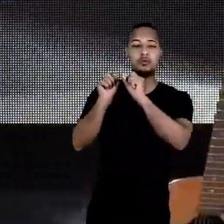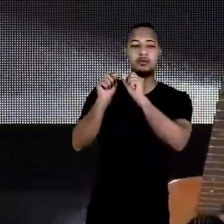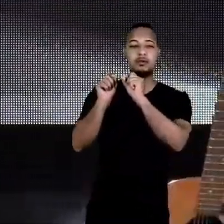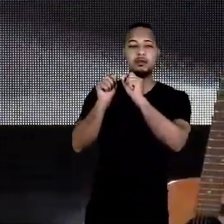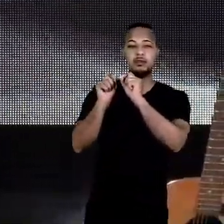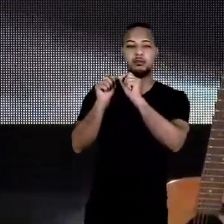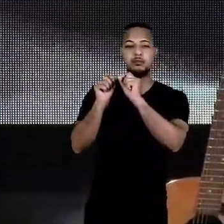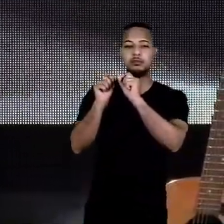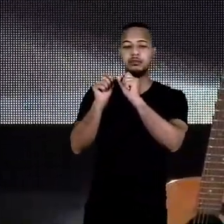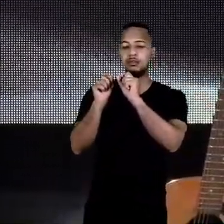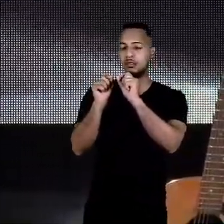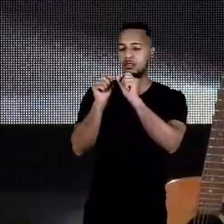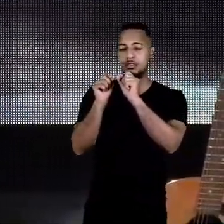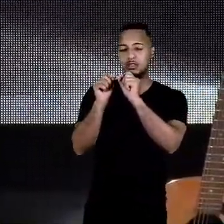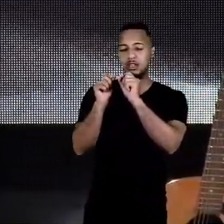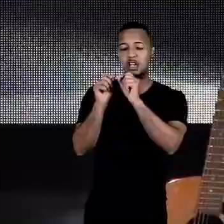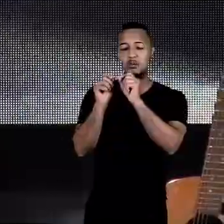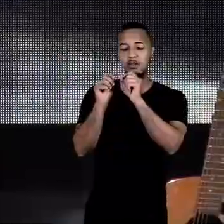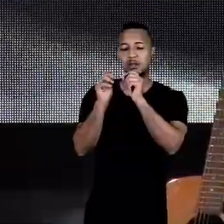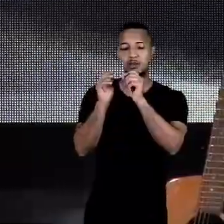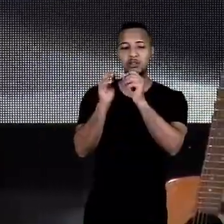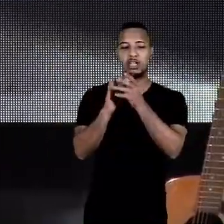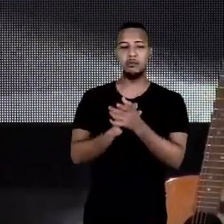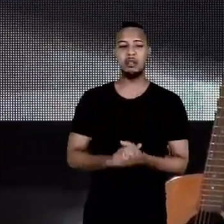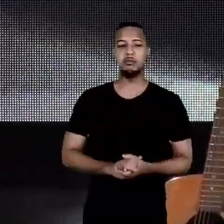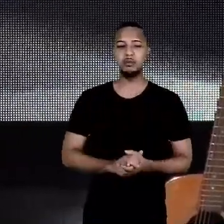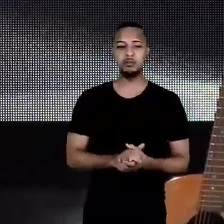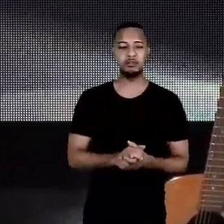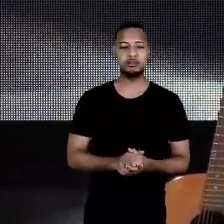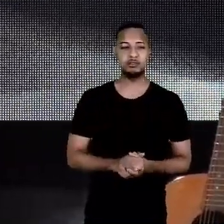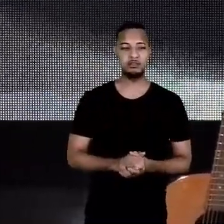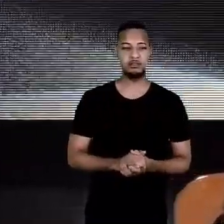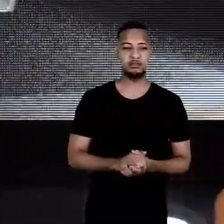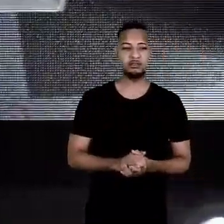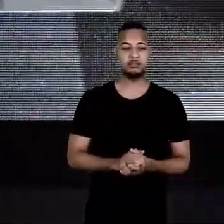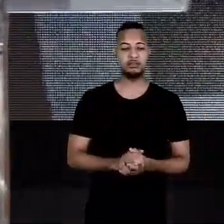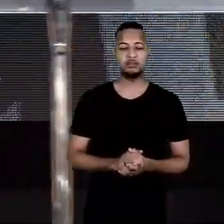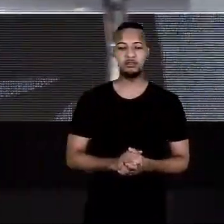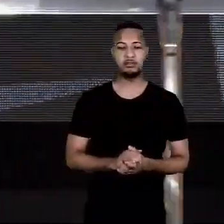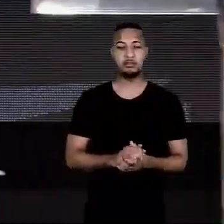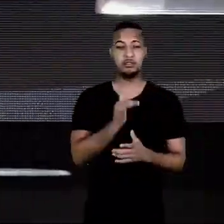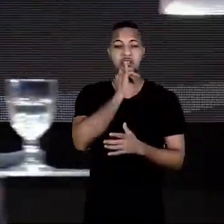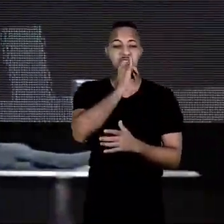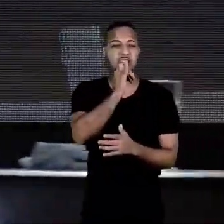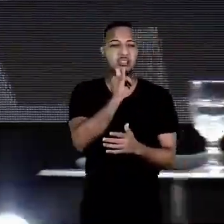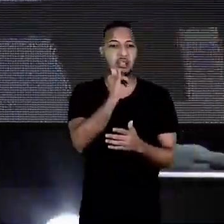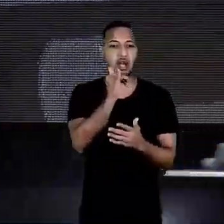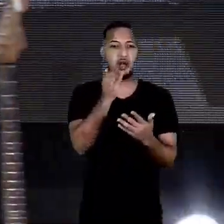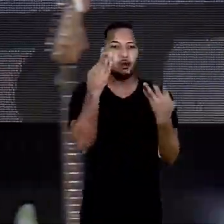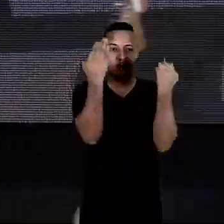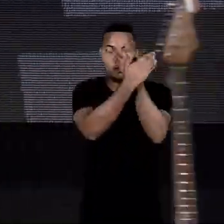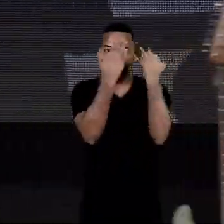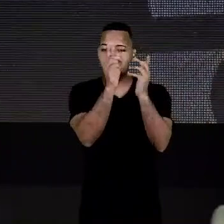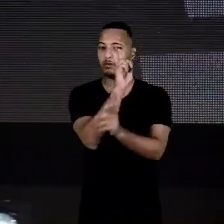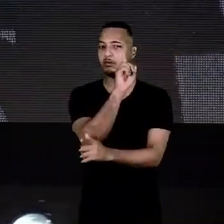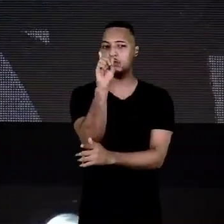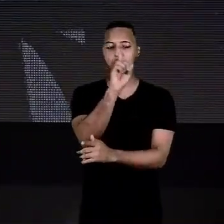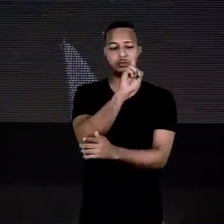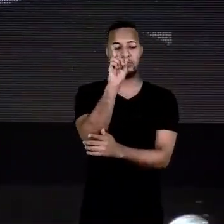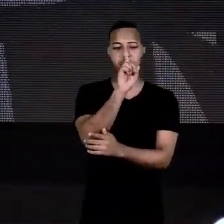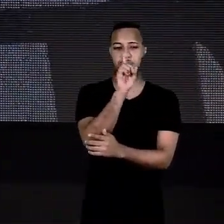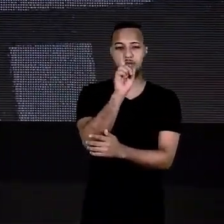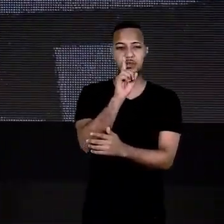as pessoas, sabe, que estão distraídas. Ei, deixa eu te dizer uma coisa: não se distraia, não fique